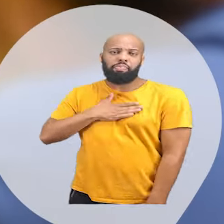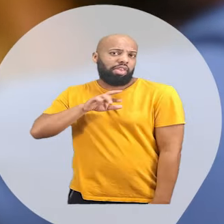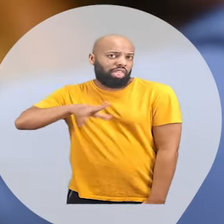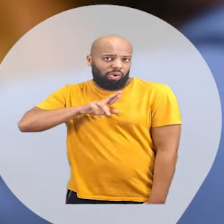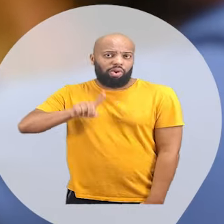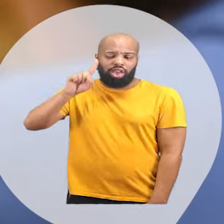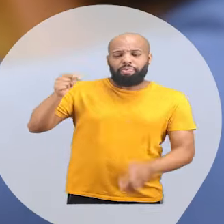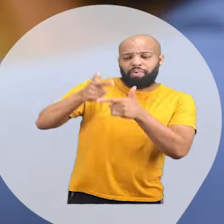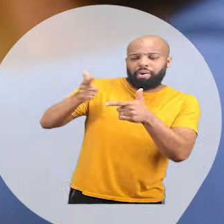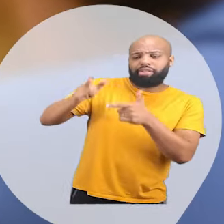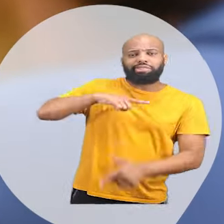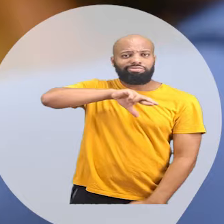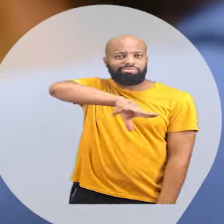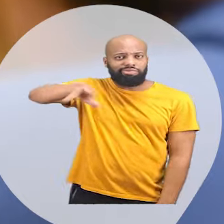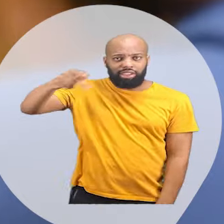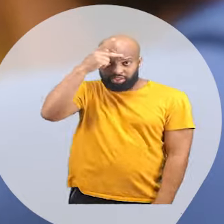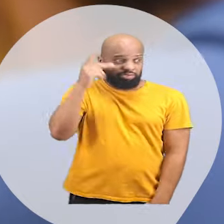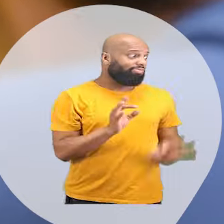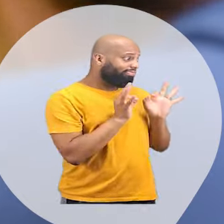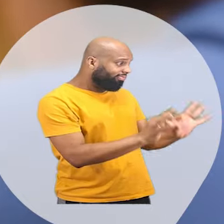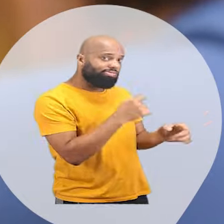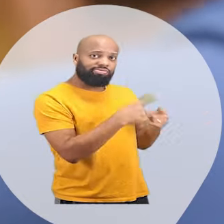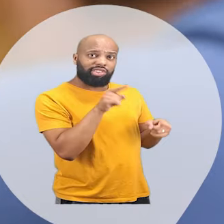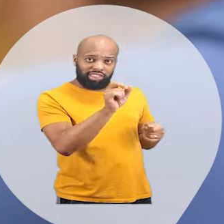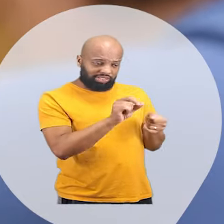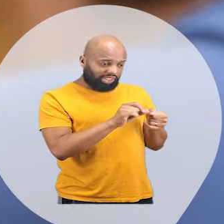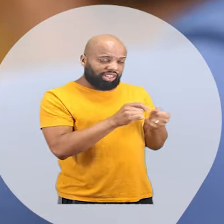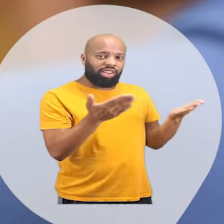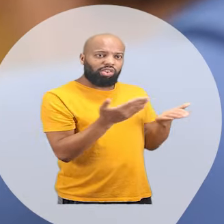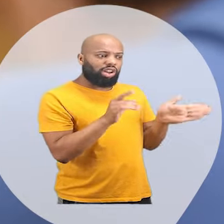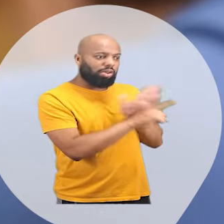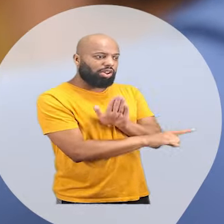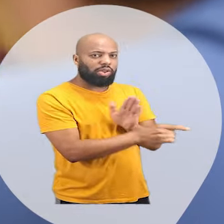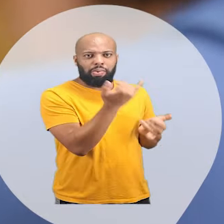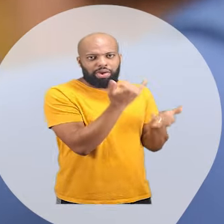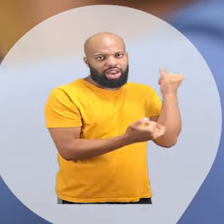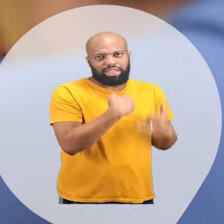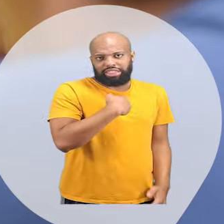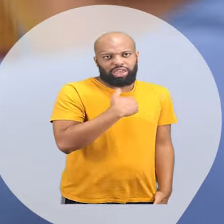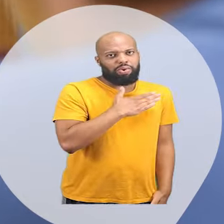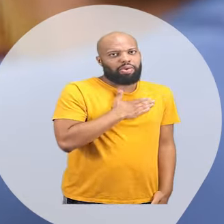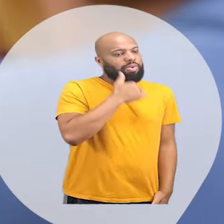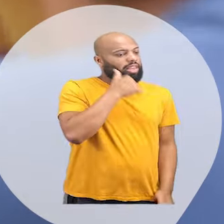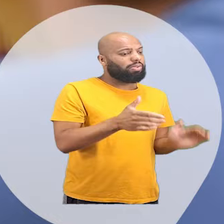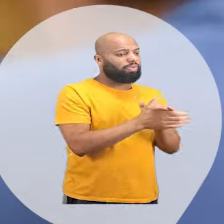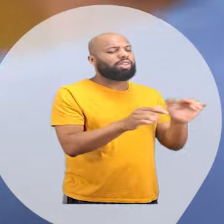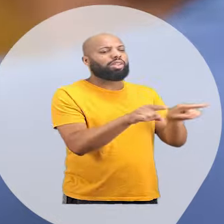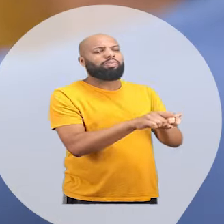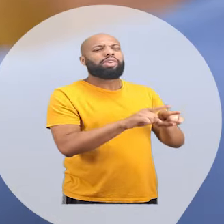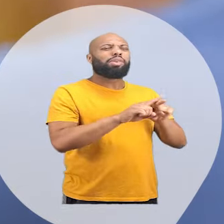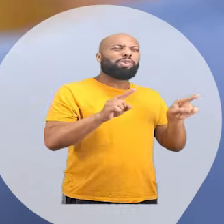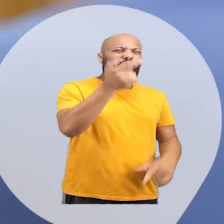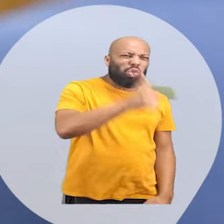meu é um problema de muitas pessoas com certeza você fazendo essa pergunta eu vi eu e minha esposa Porque